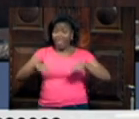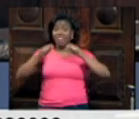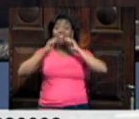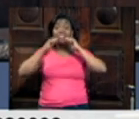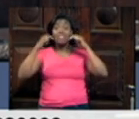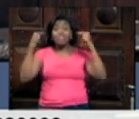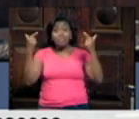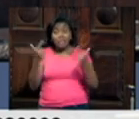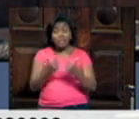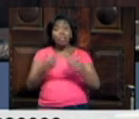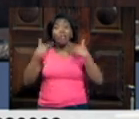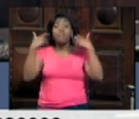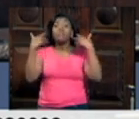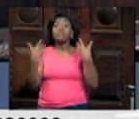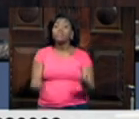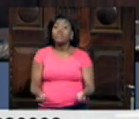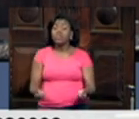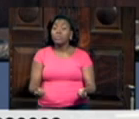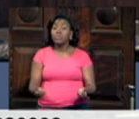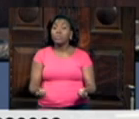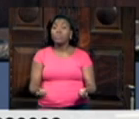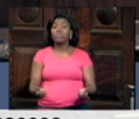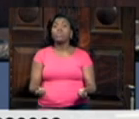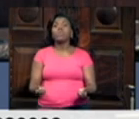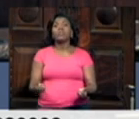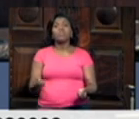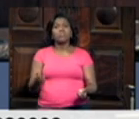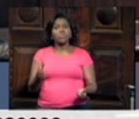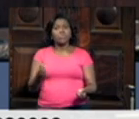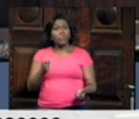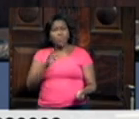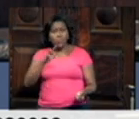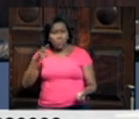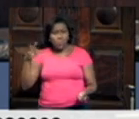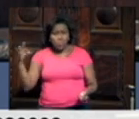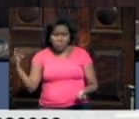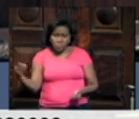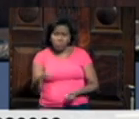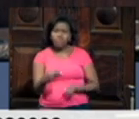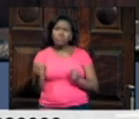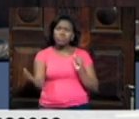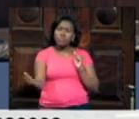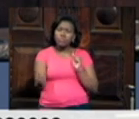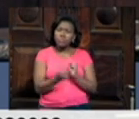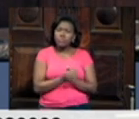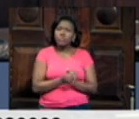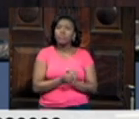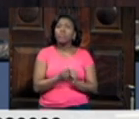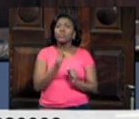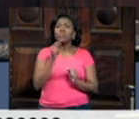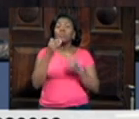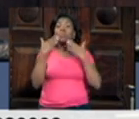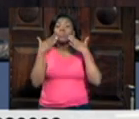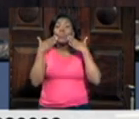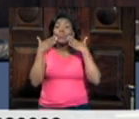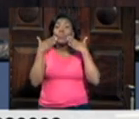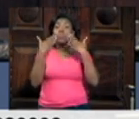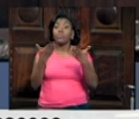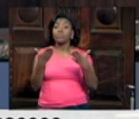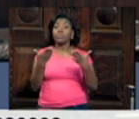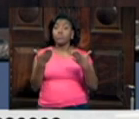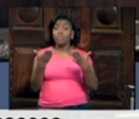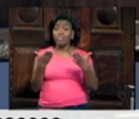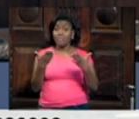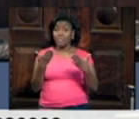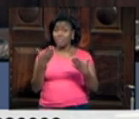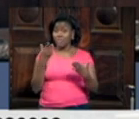foi aprovado, isso aí com a participação de todos nós, numa demonstração,